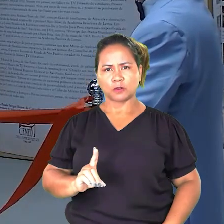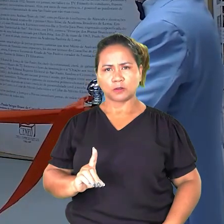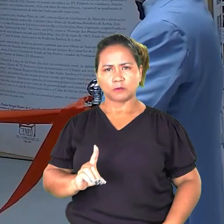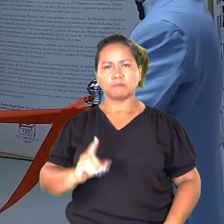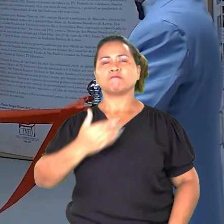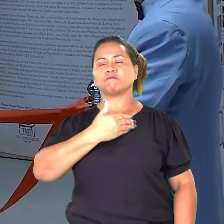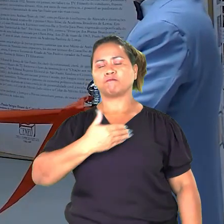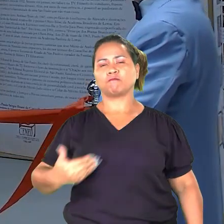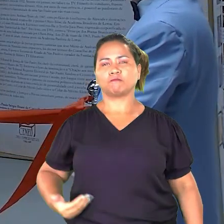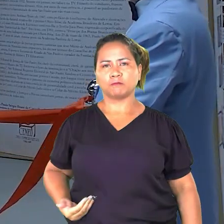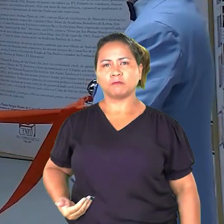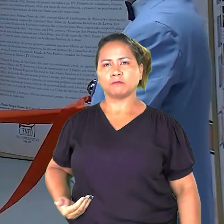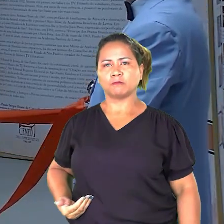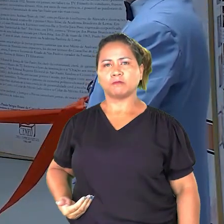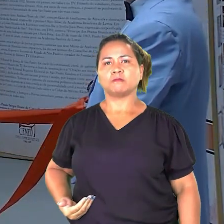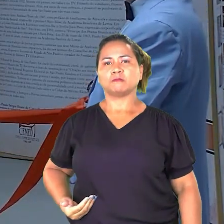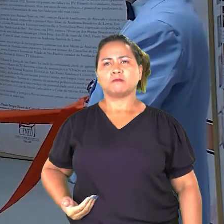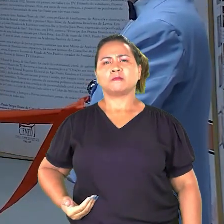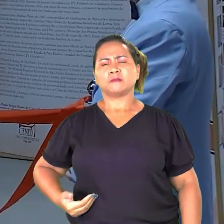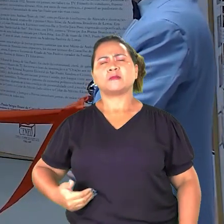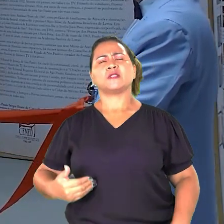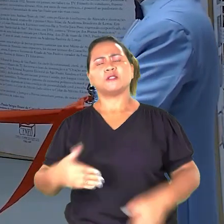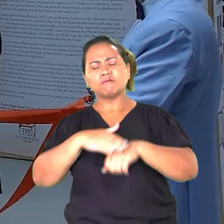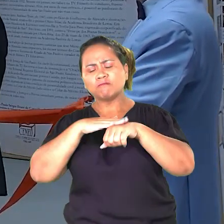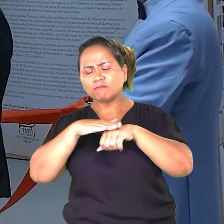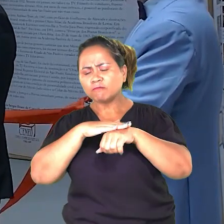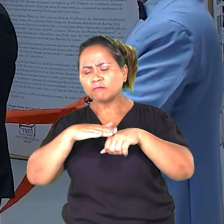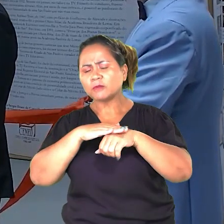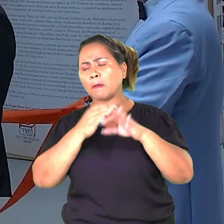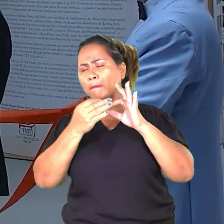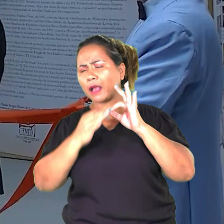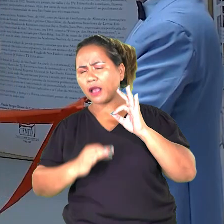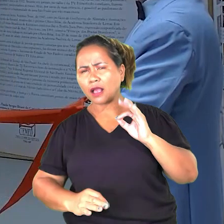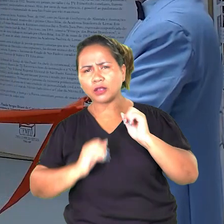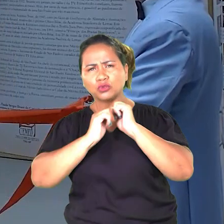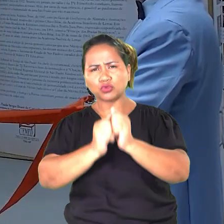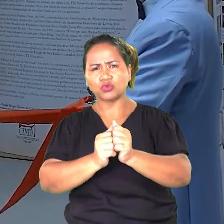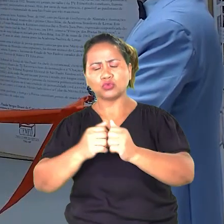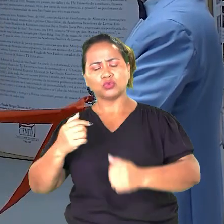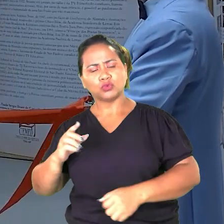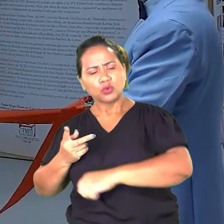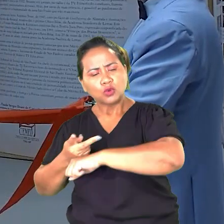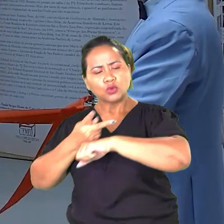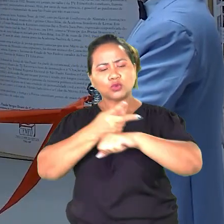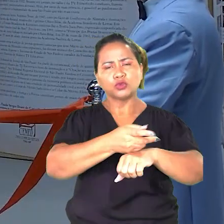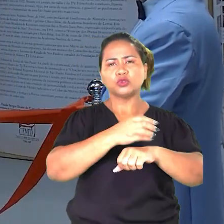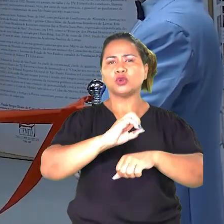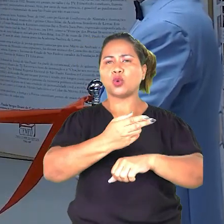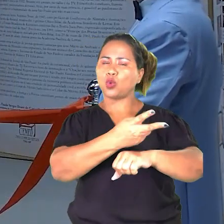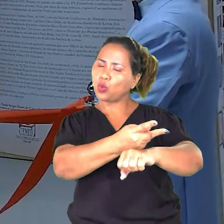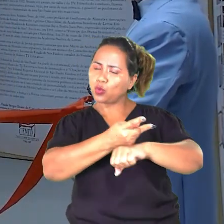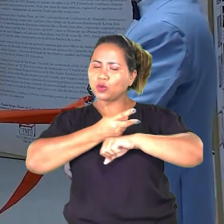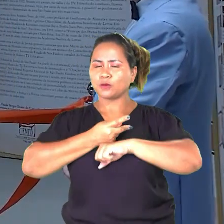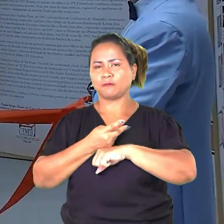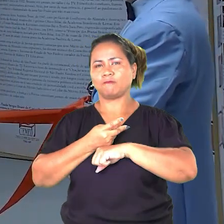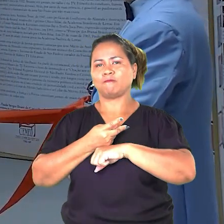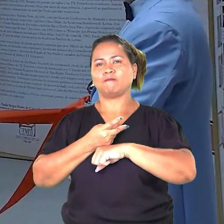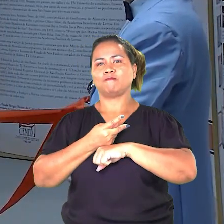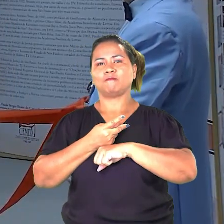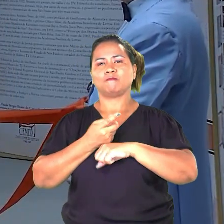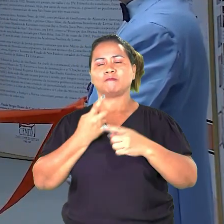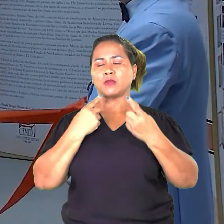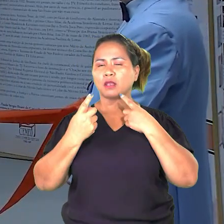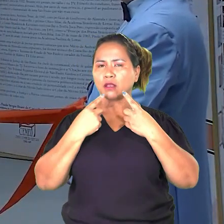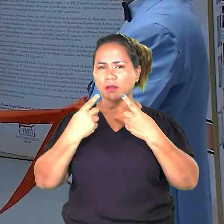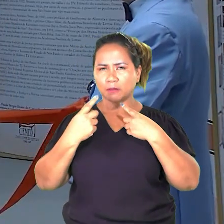E, por vezes, quando havia um tempo, eram raros tempos, mas nós conversávamos muito. Eu descia na sala do